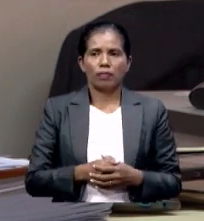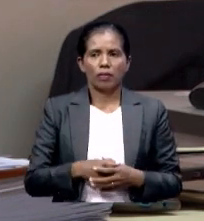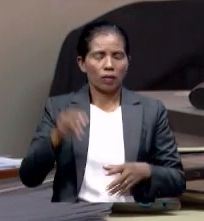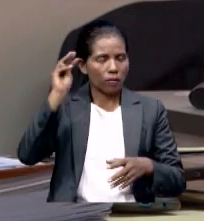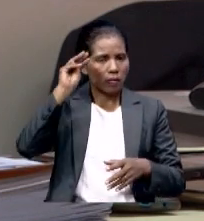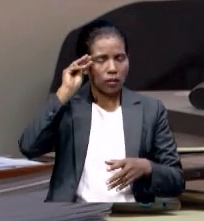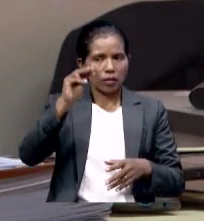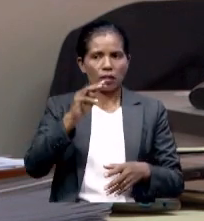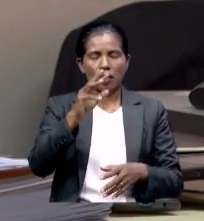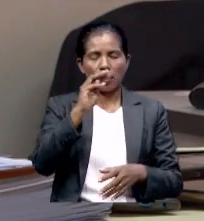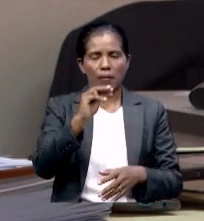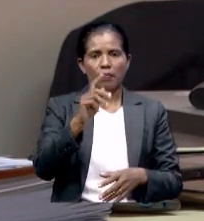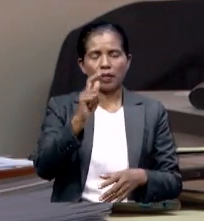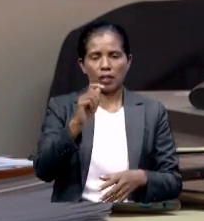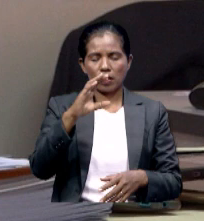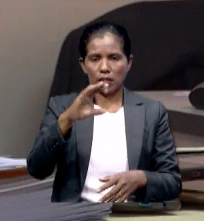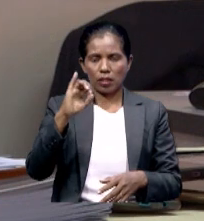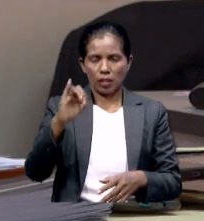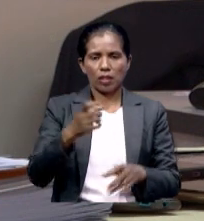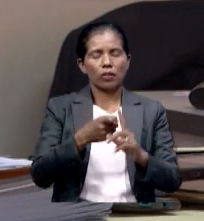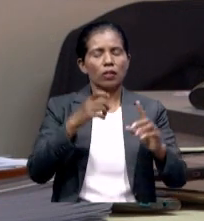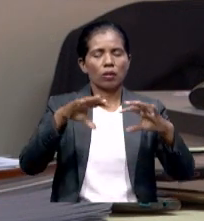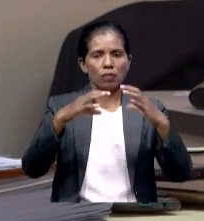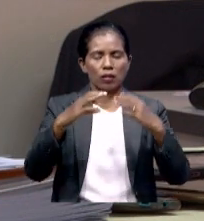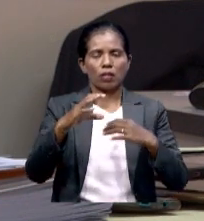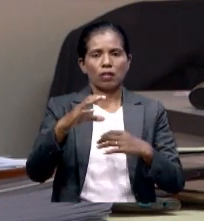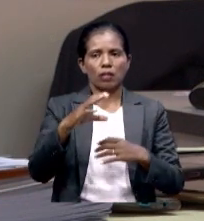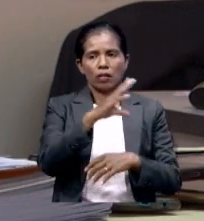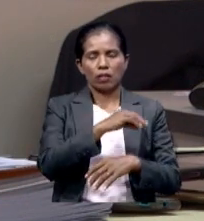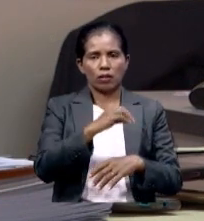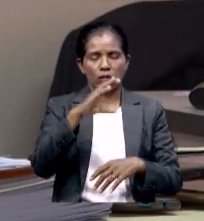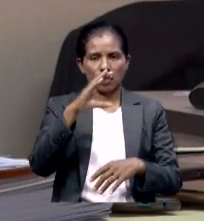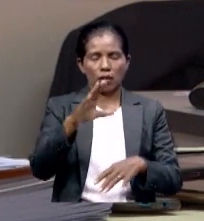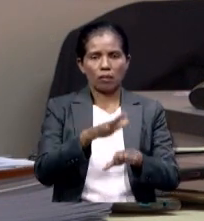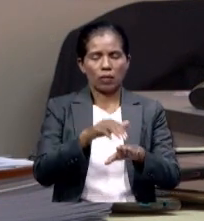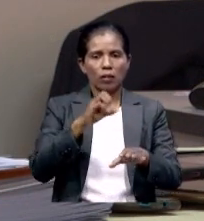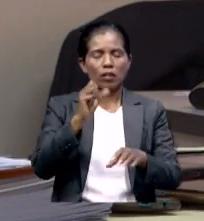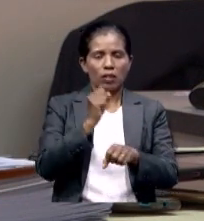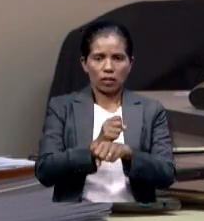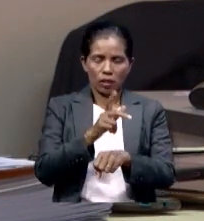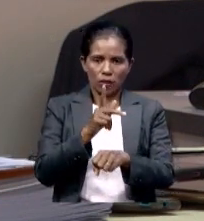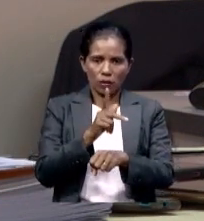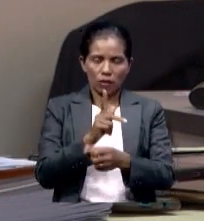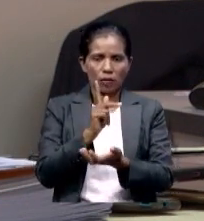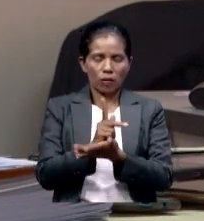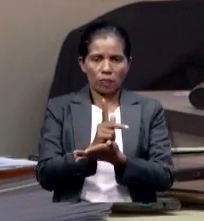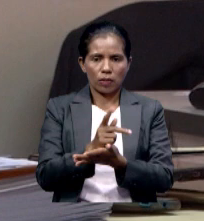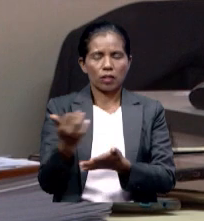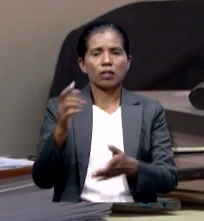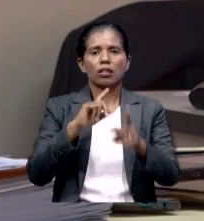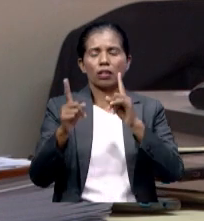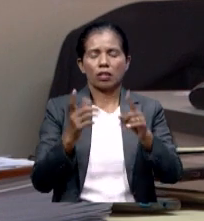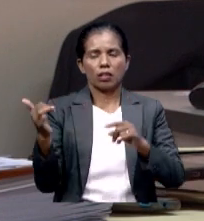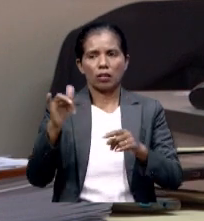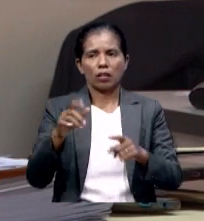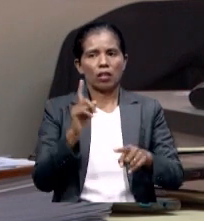ministério MTCI usi comissão se bolo ministério MTCI ho secop mai sira halo explicação kata